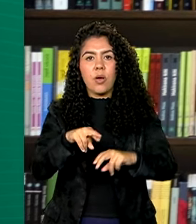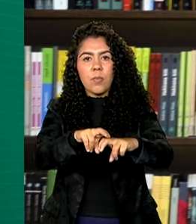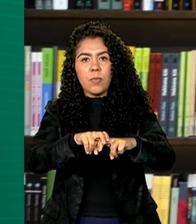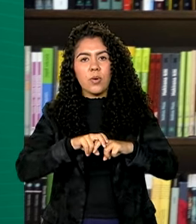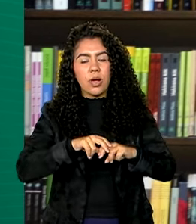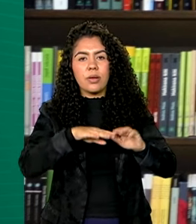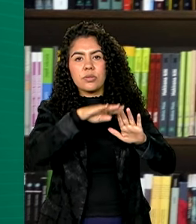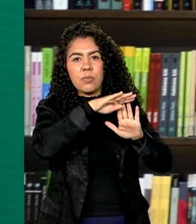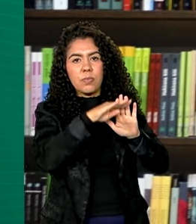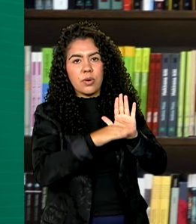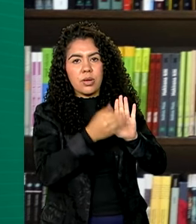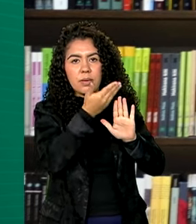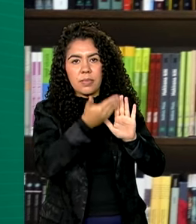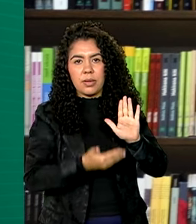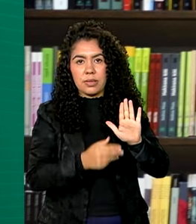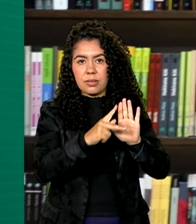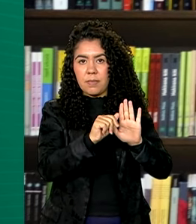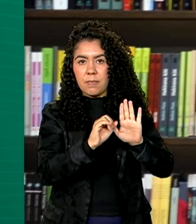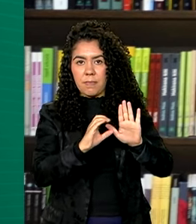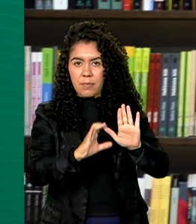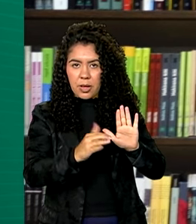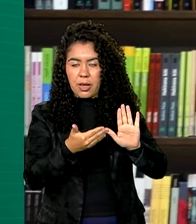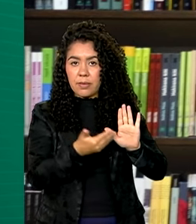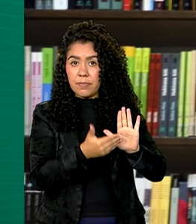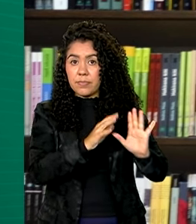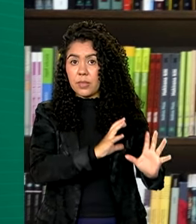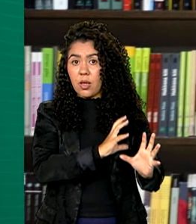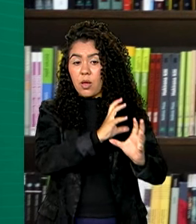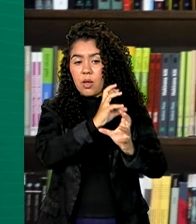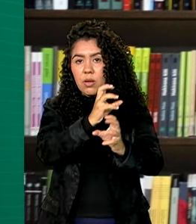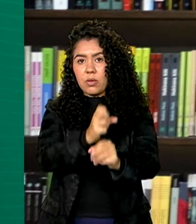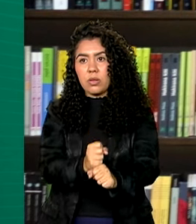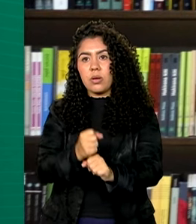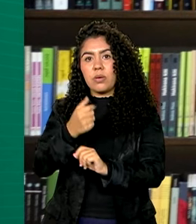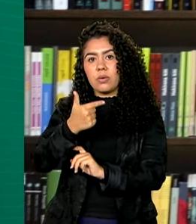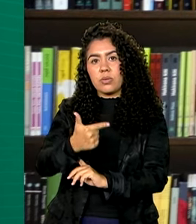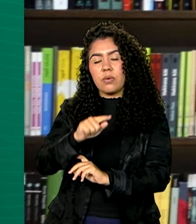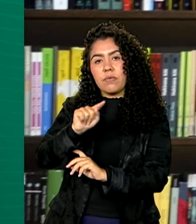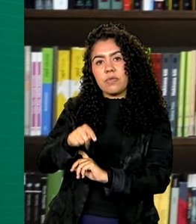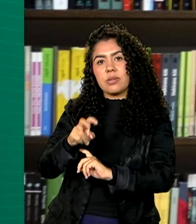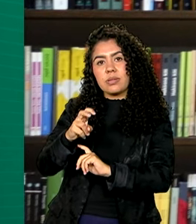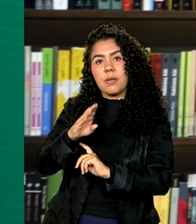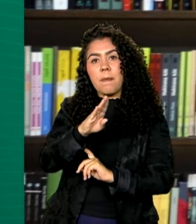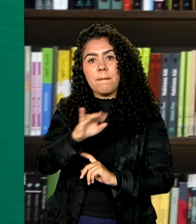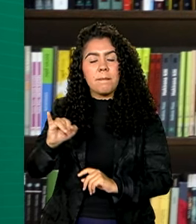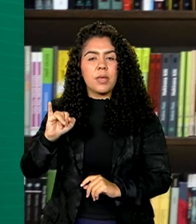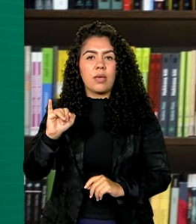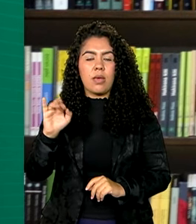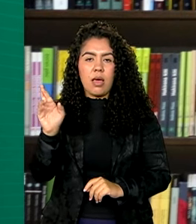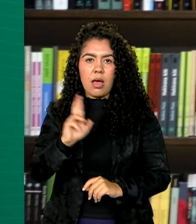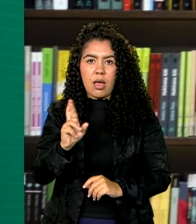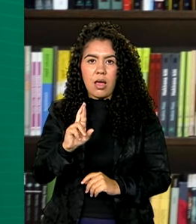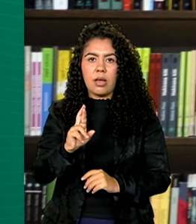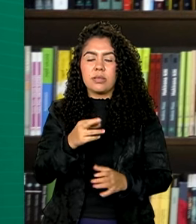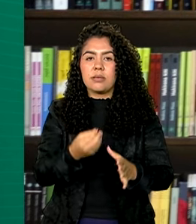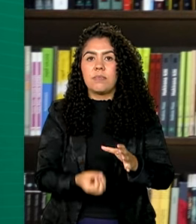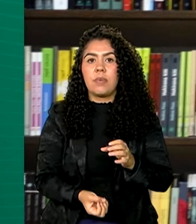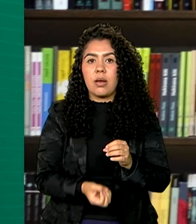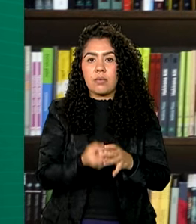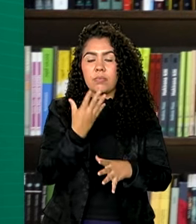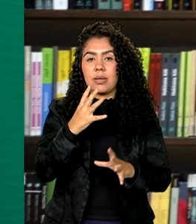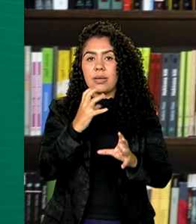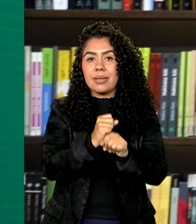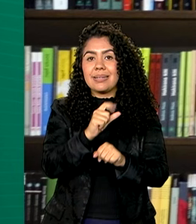de Aceleração do Crescimento, PAC. Desse total, 2,5 bilhões são para criar 100 novos